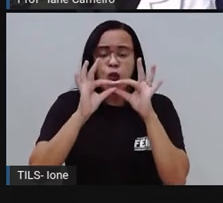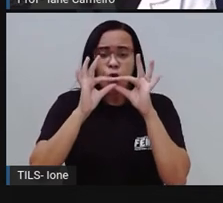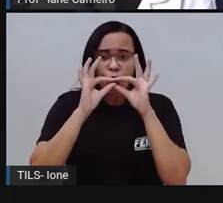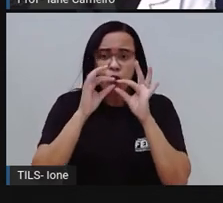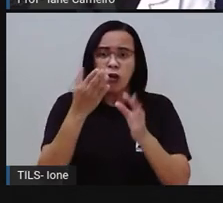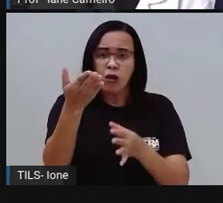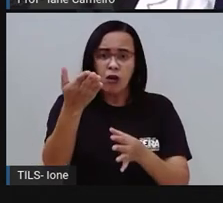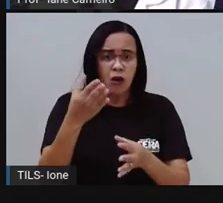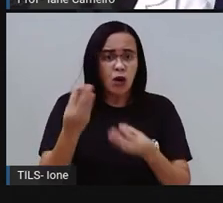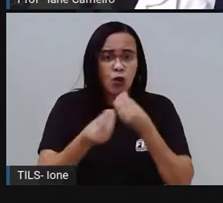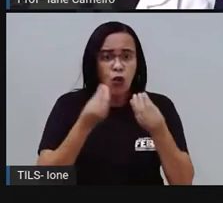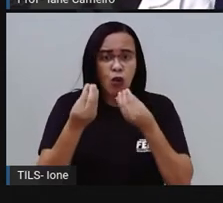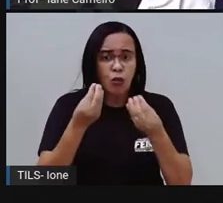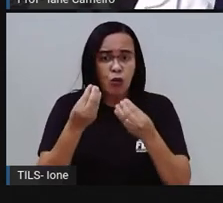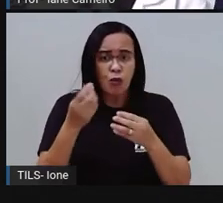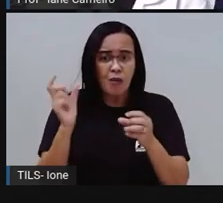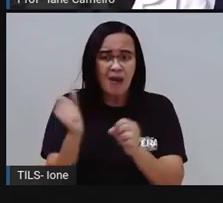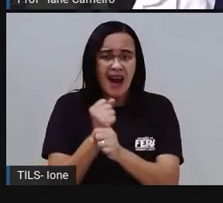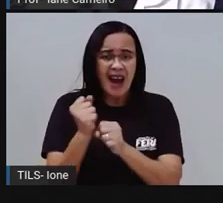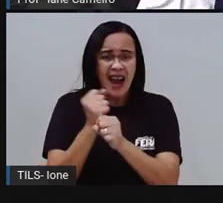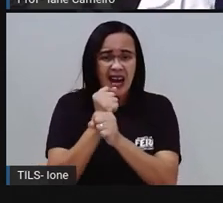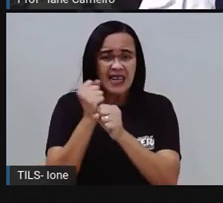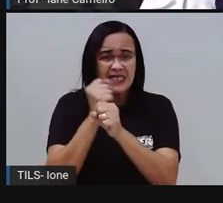só o tanto de tempo que ela leva para se decompor.